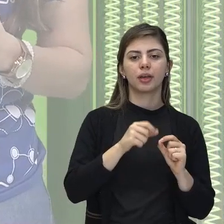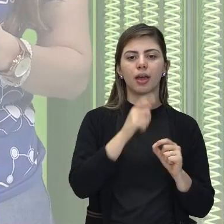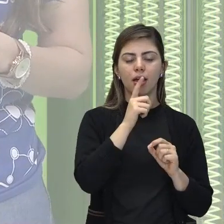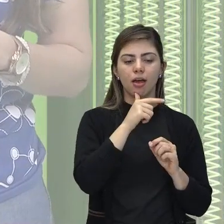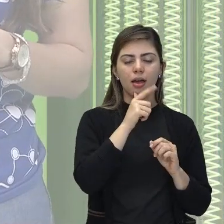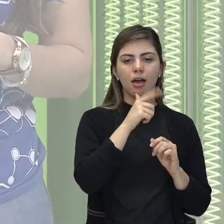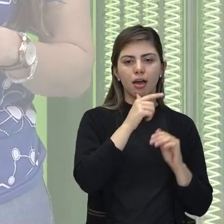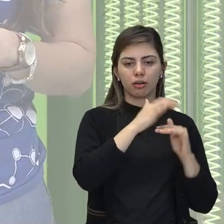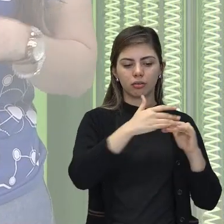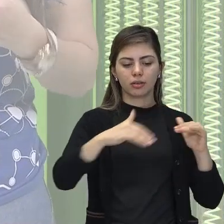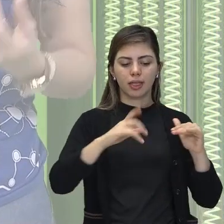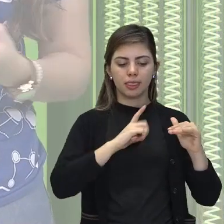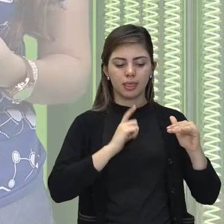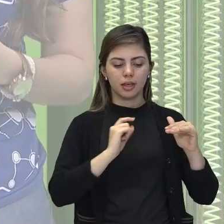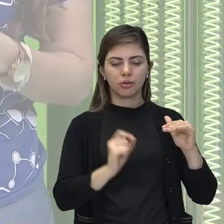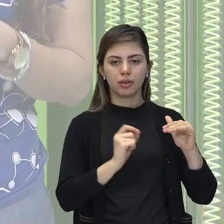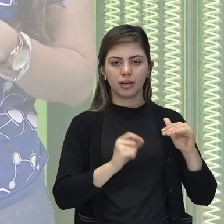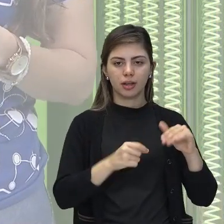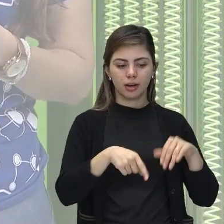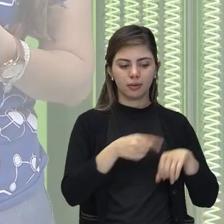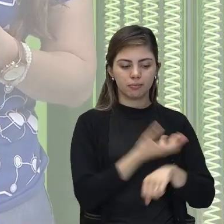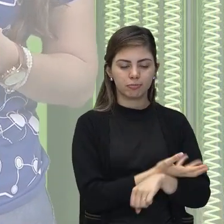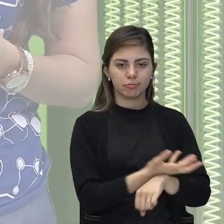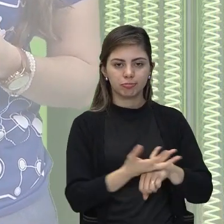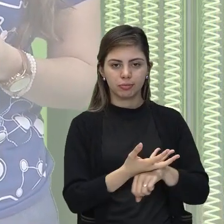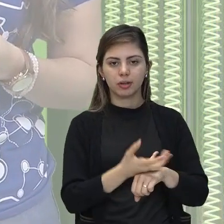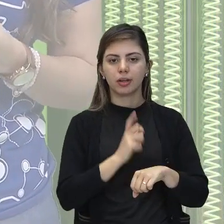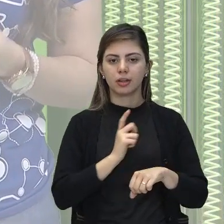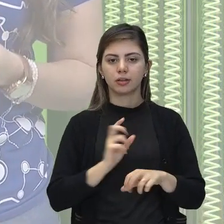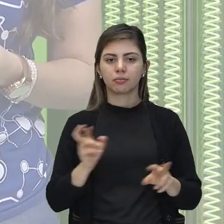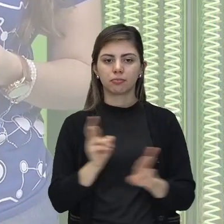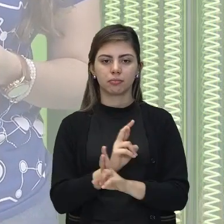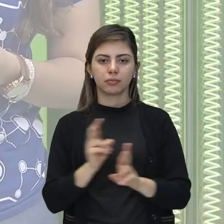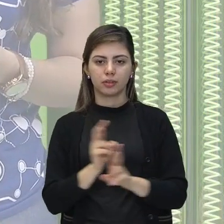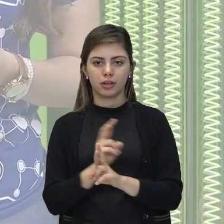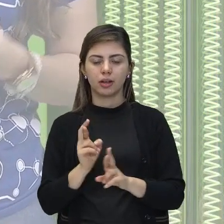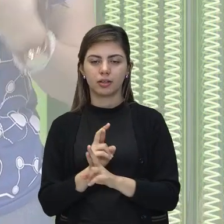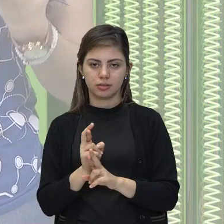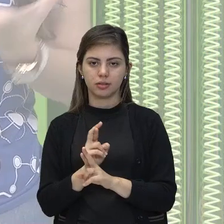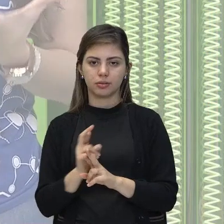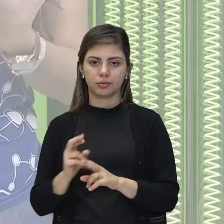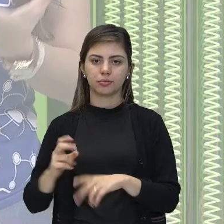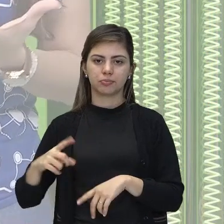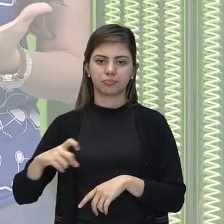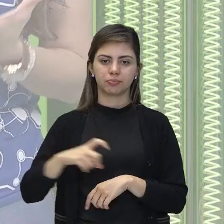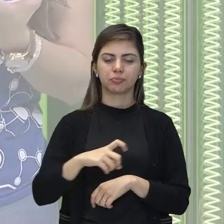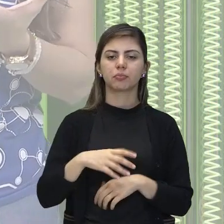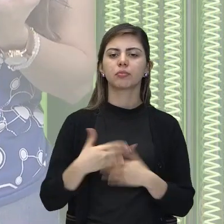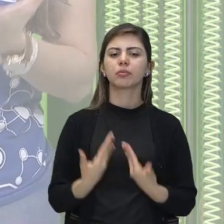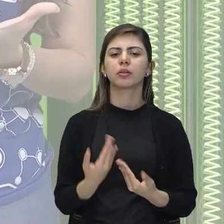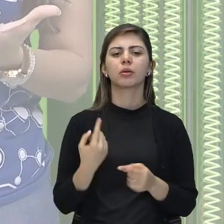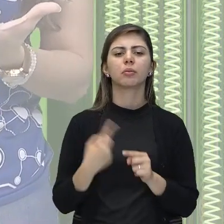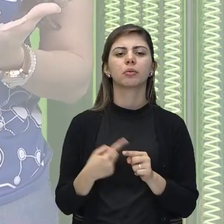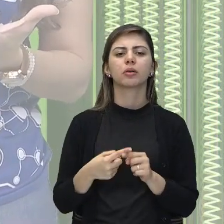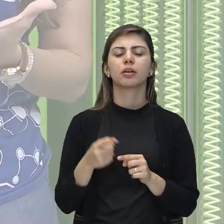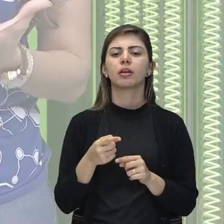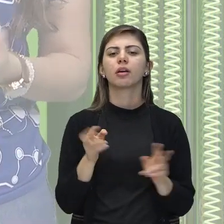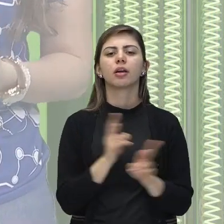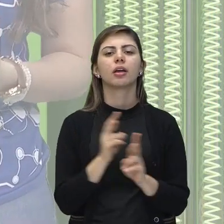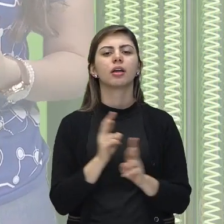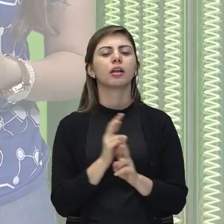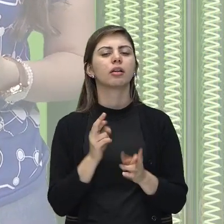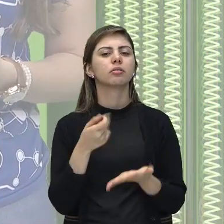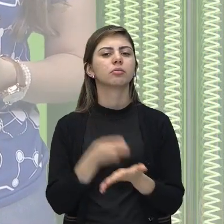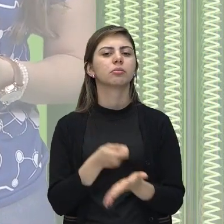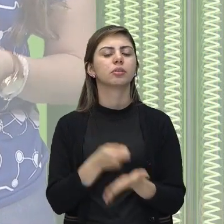fungos, né? Ou entre cianobactérias e fungos. E por que essa relação é obrigatória,